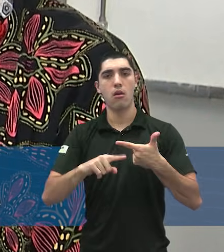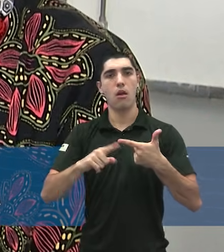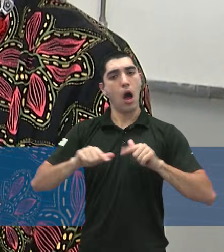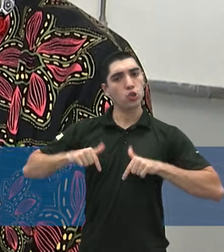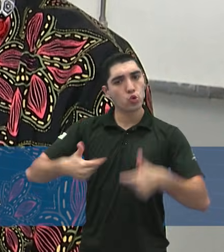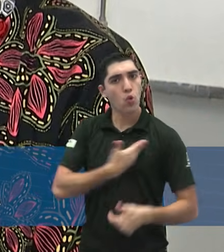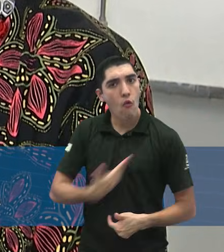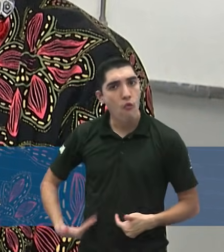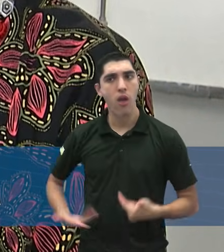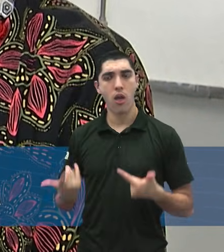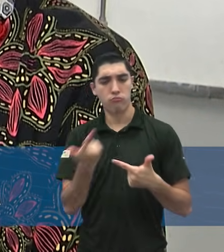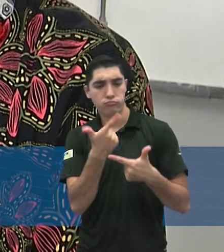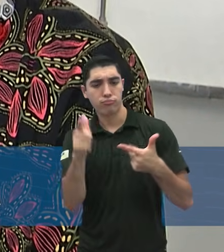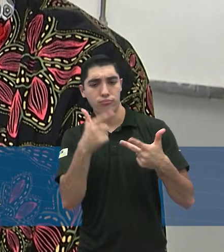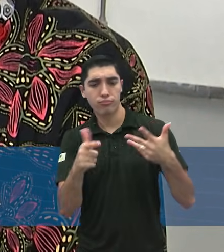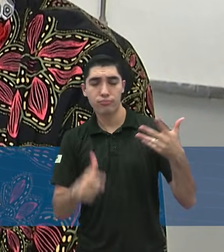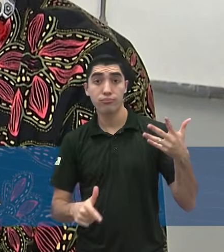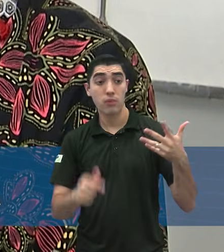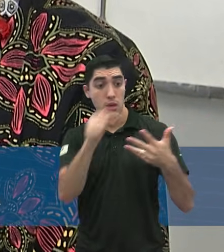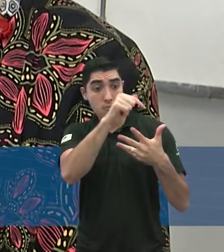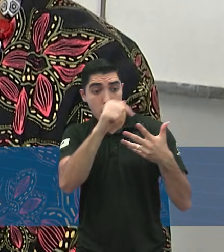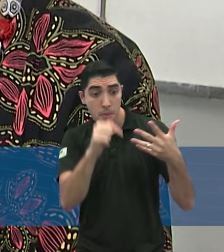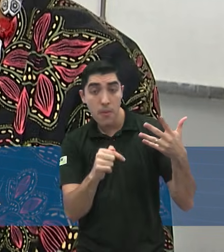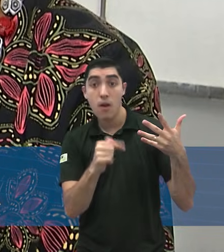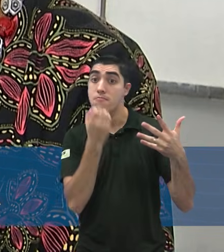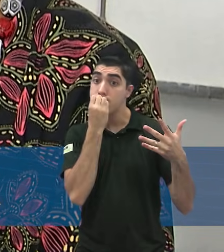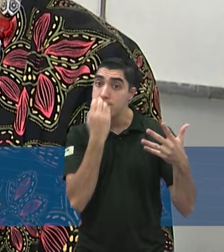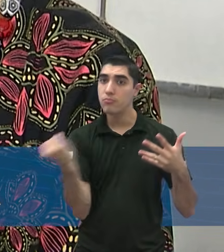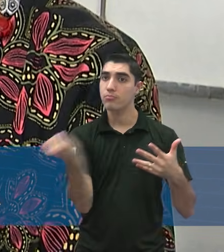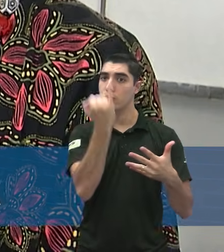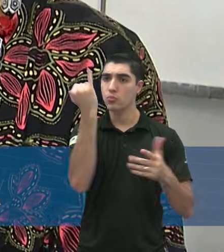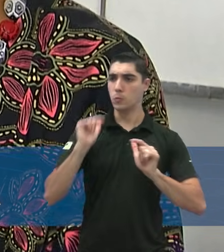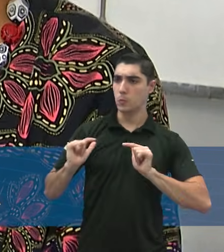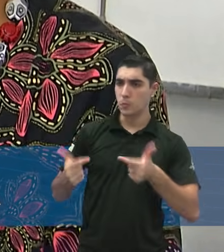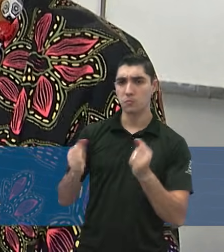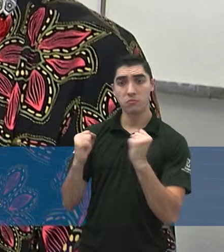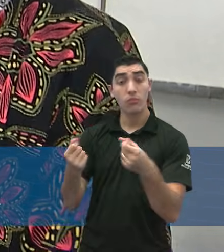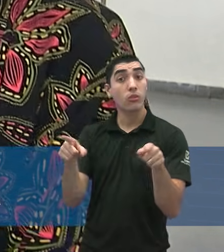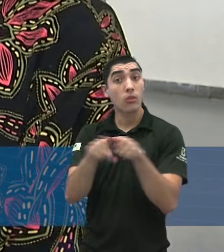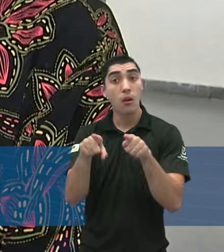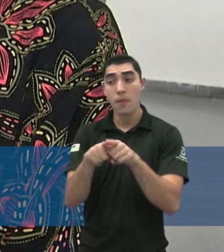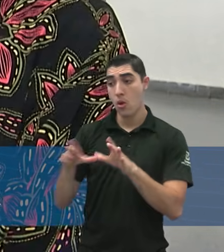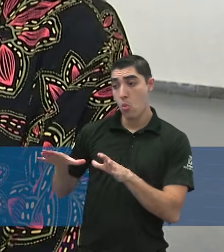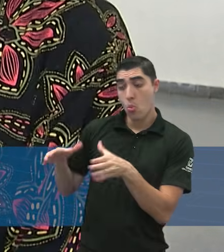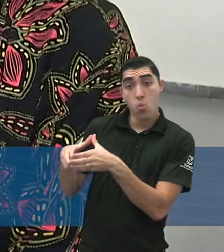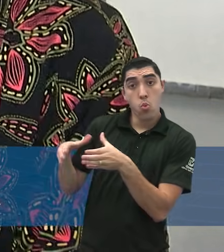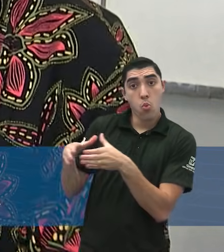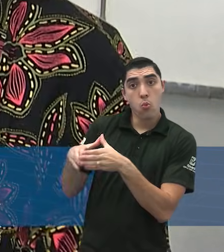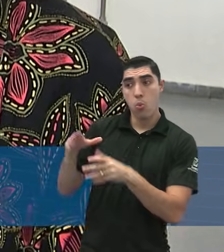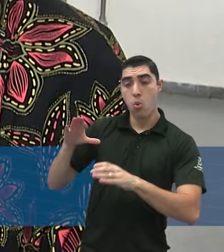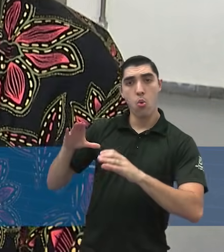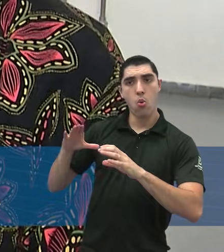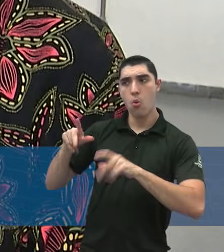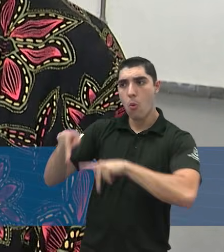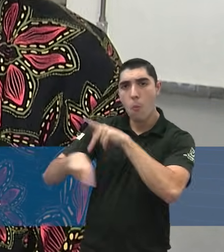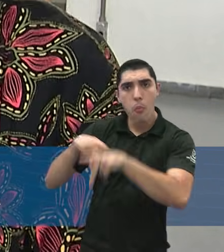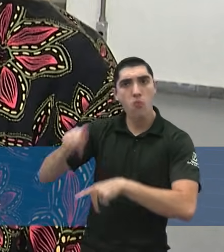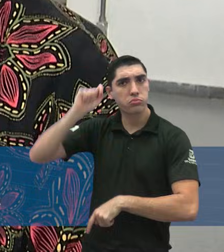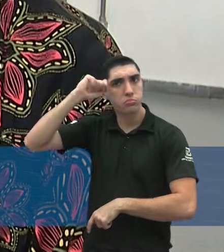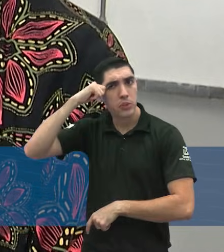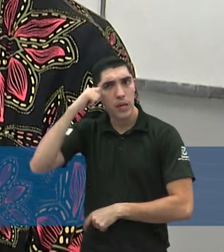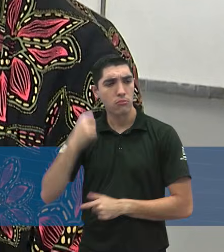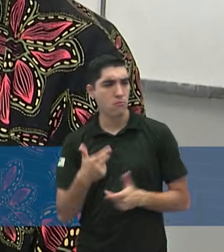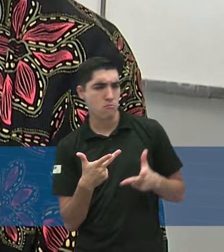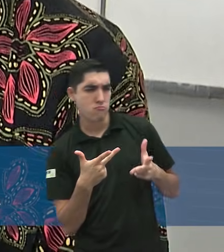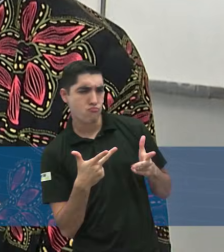né? Essas ações afirmativas, os negros, eles começam a